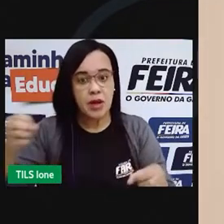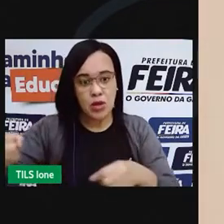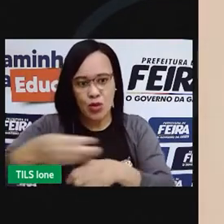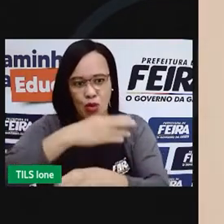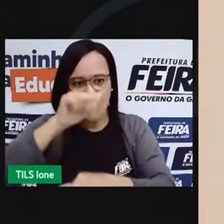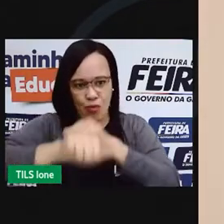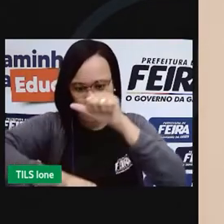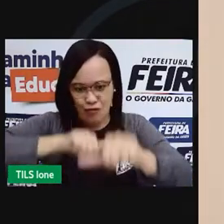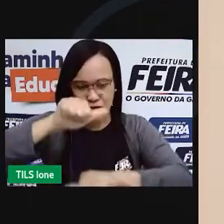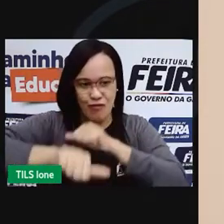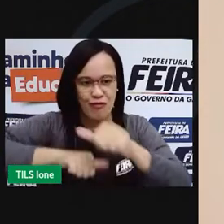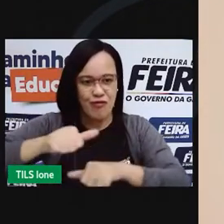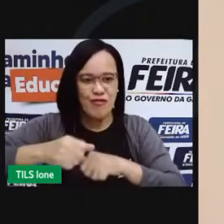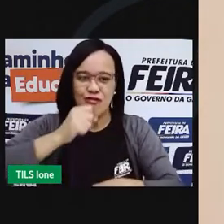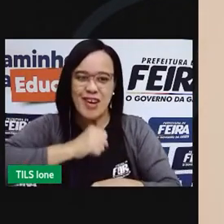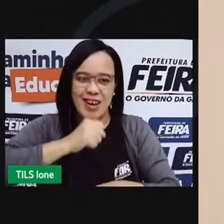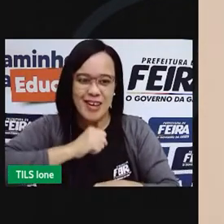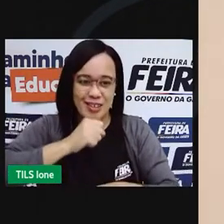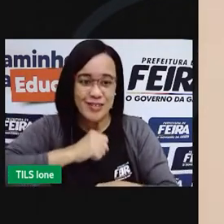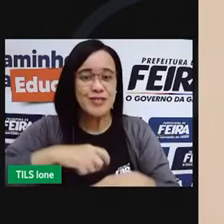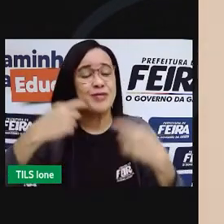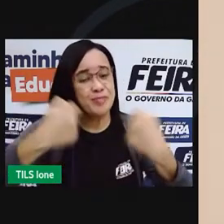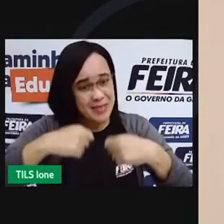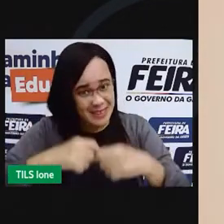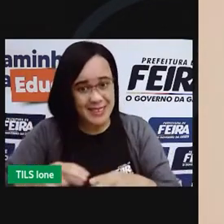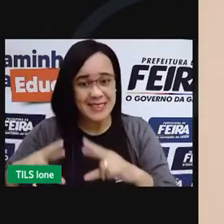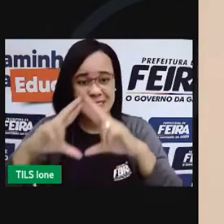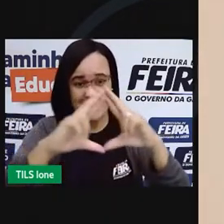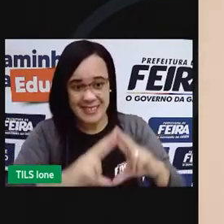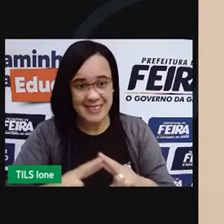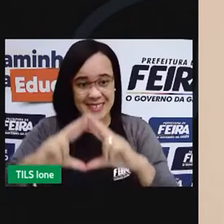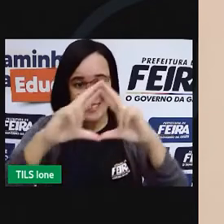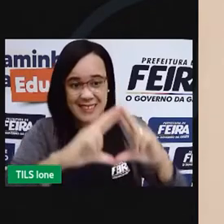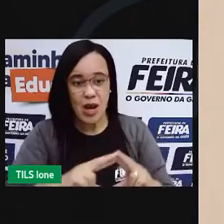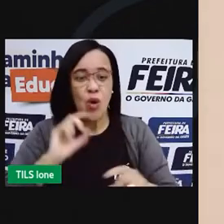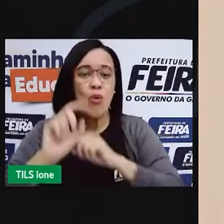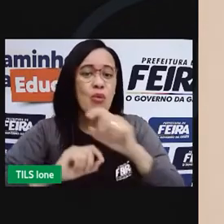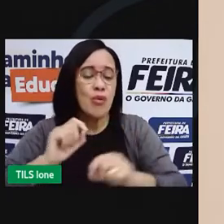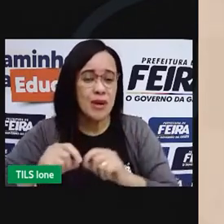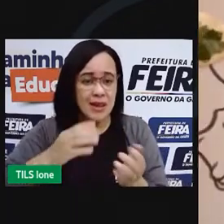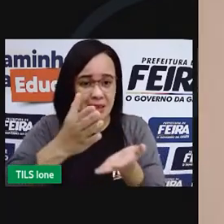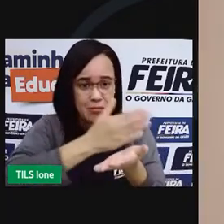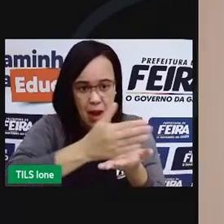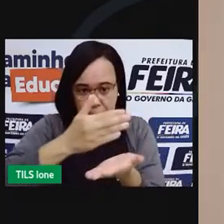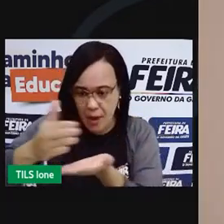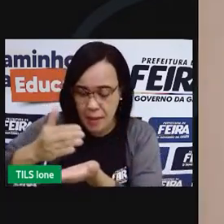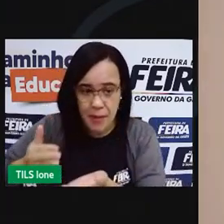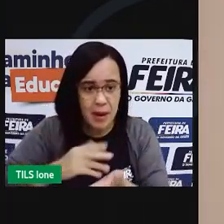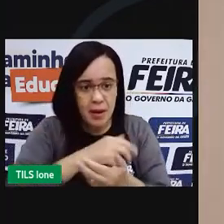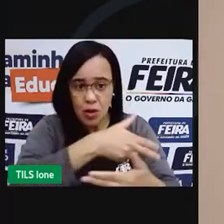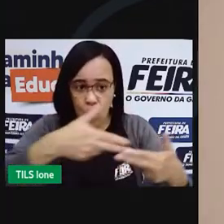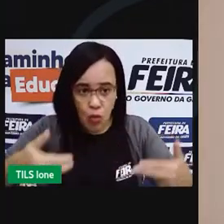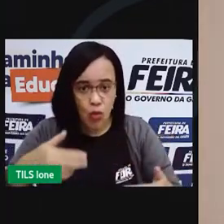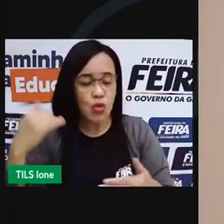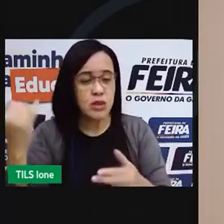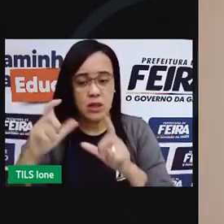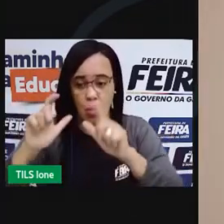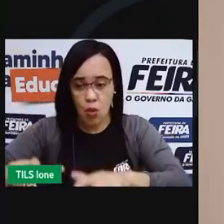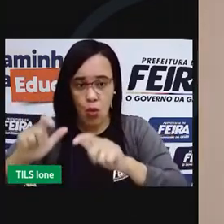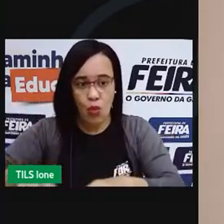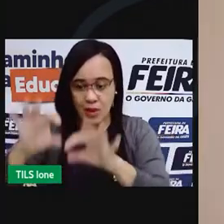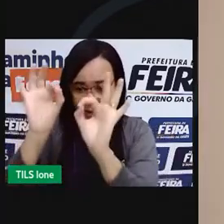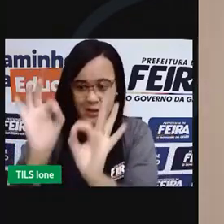Reciclar o que usamos. Para isso, é preciso separar os resíduos e descartá-los no lugar correto. Precisamos